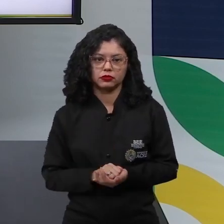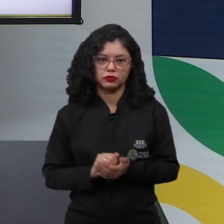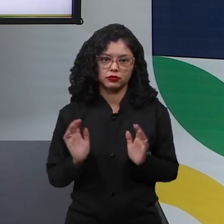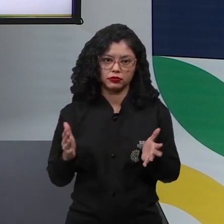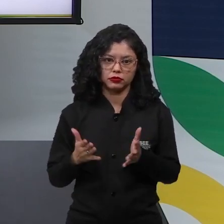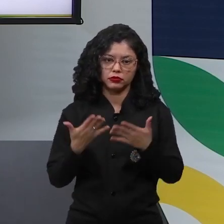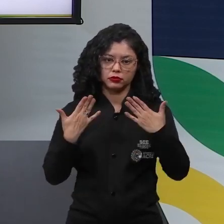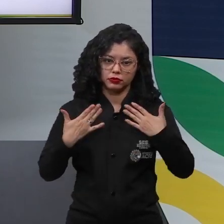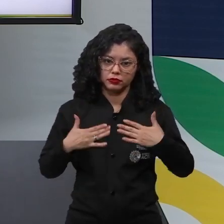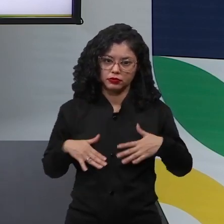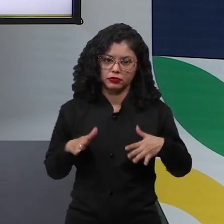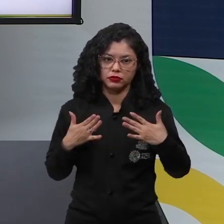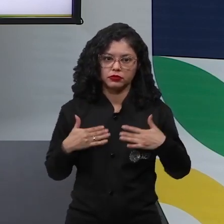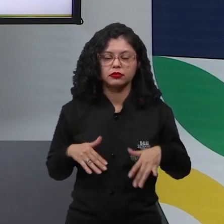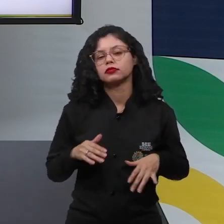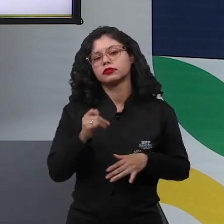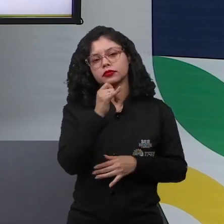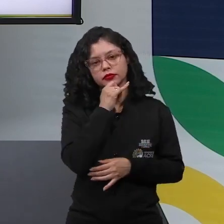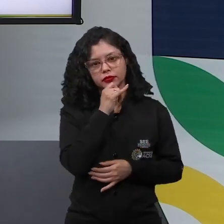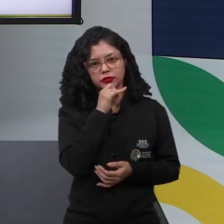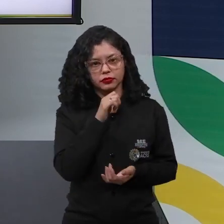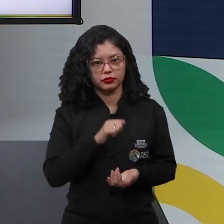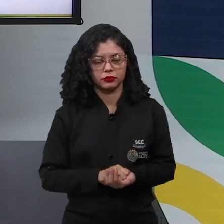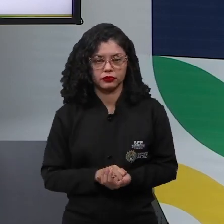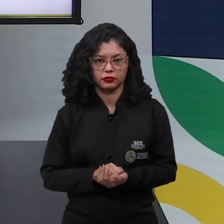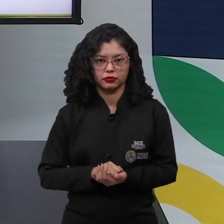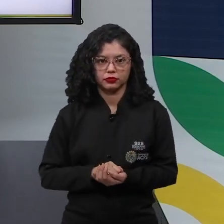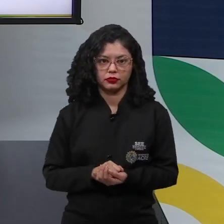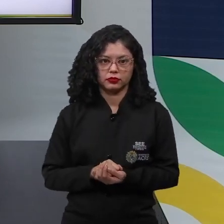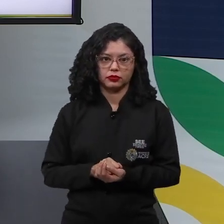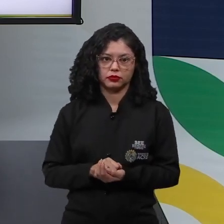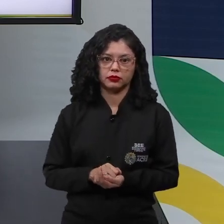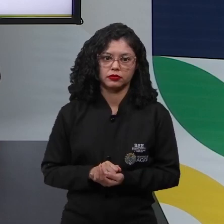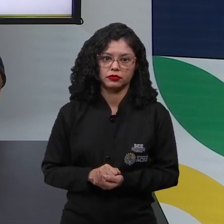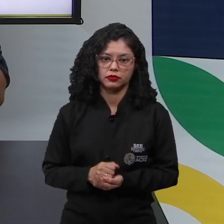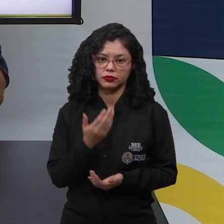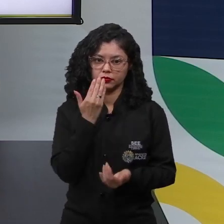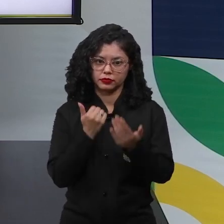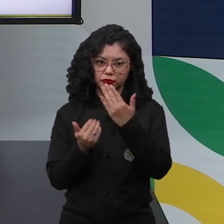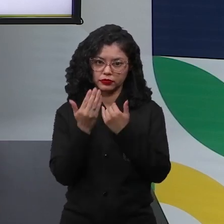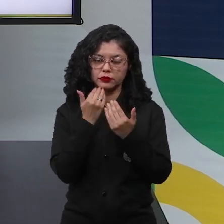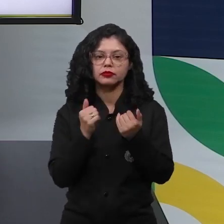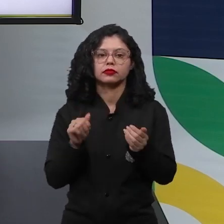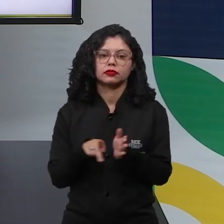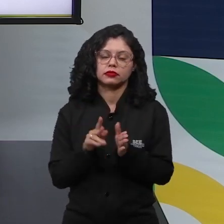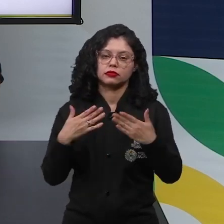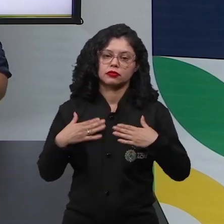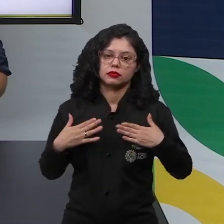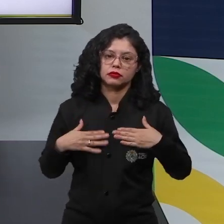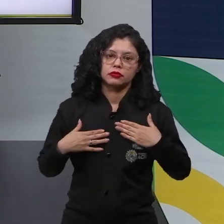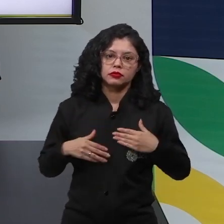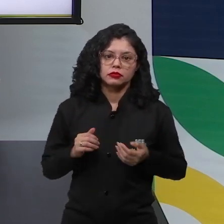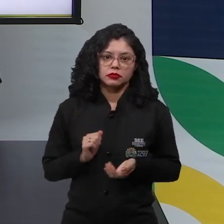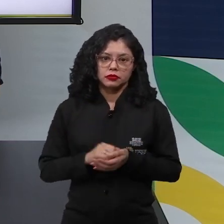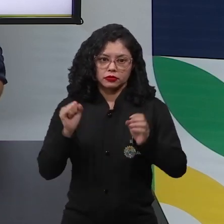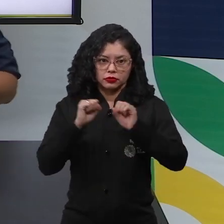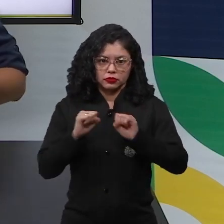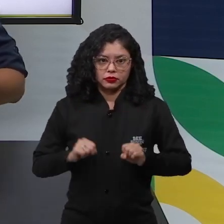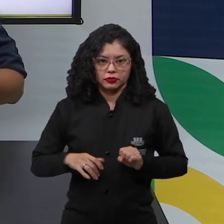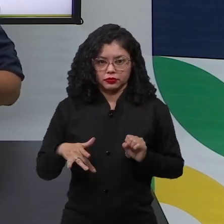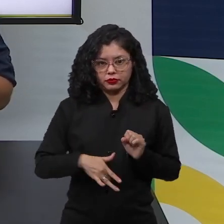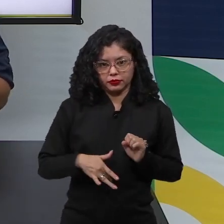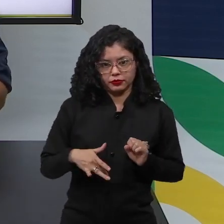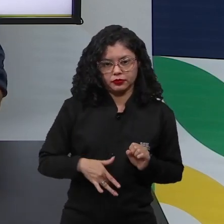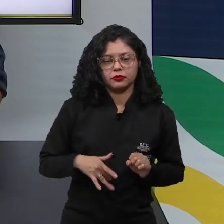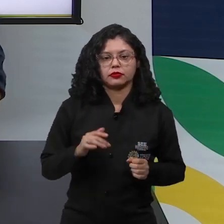atividades relaxantes. Por exemplo, quando você faz uma alimentação tranquila, o teu sistema